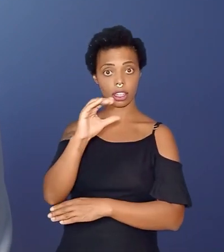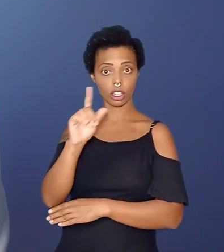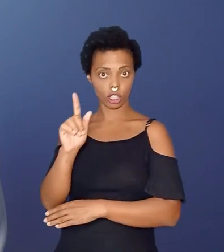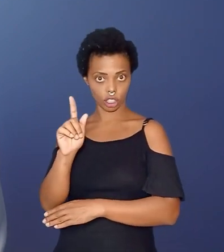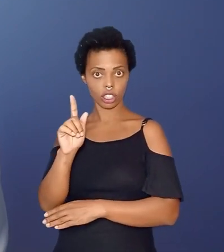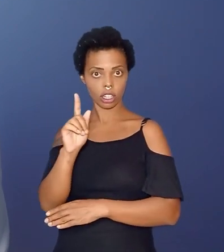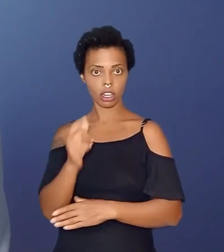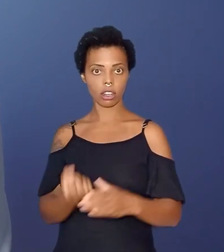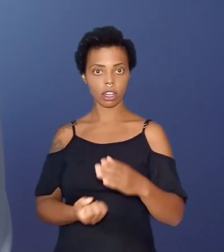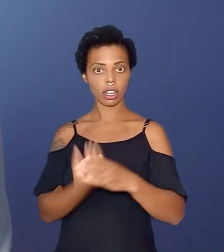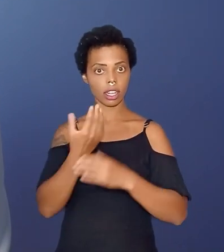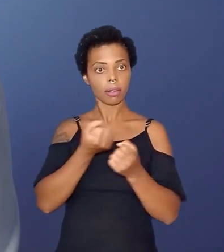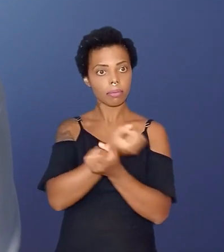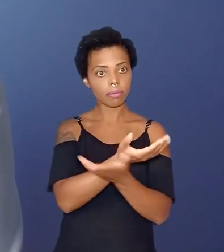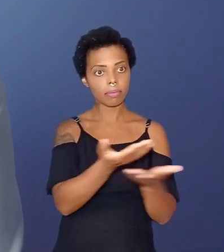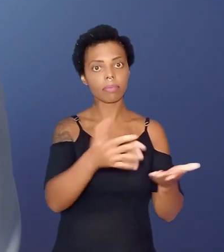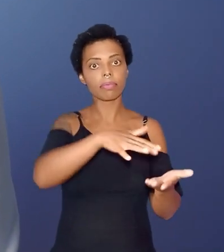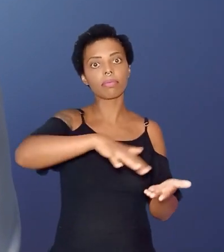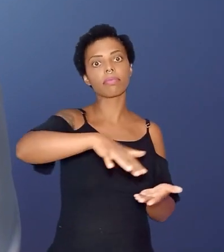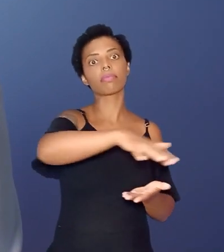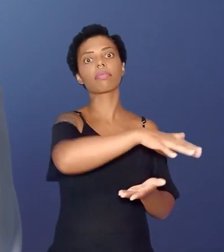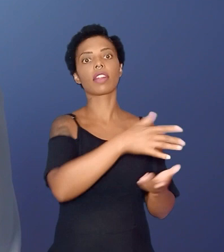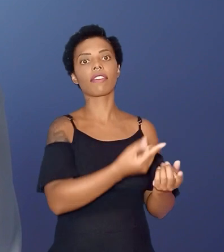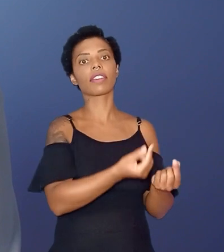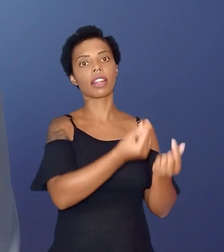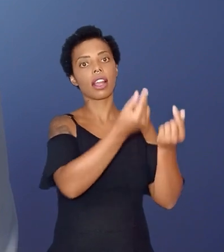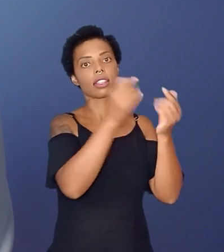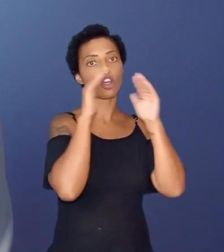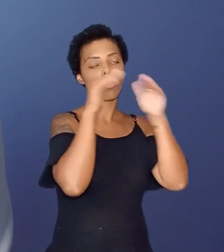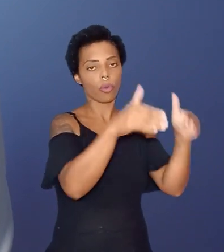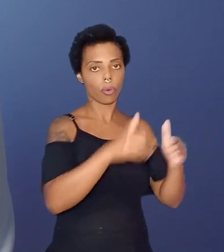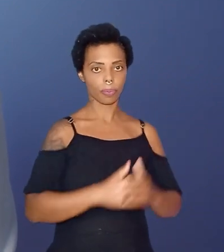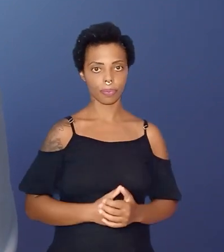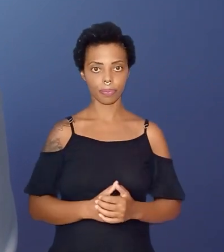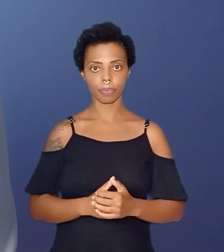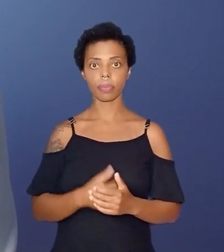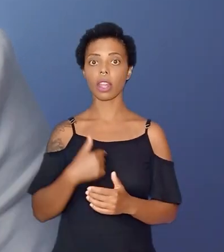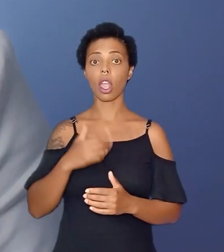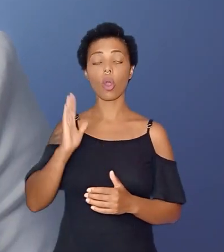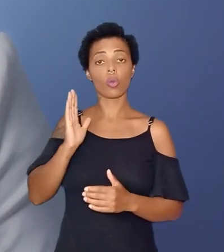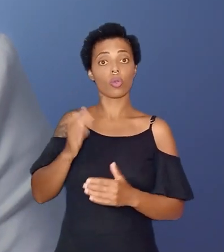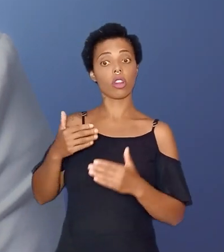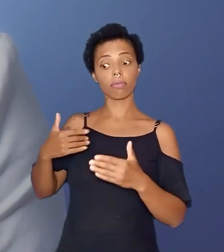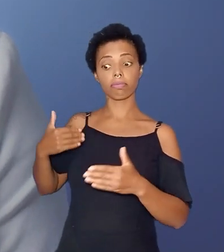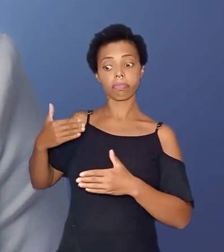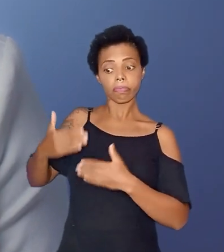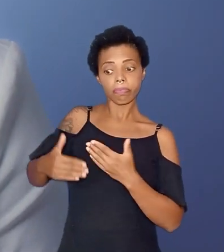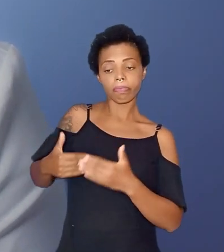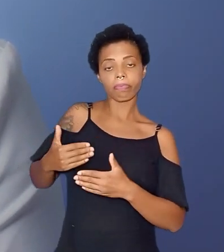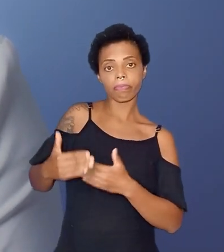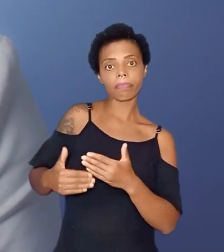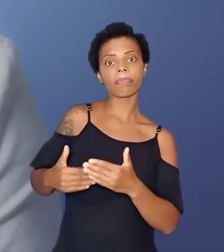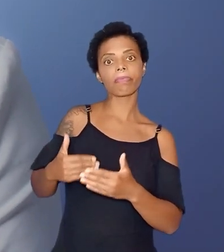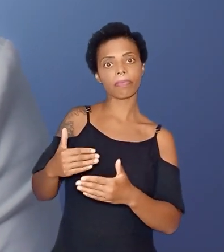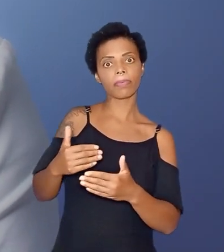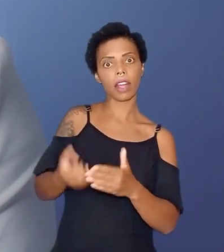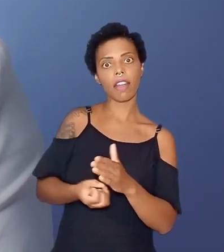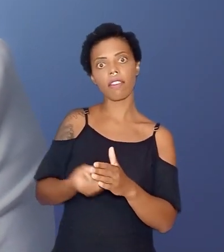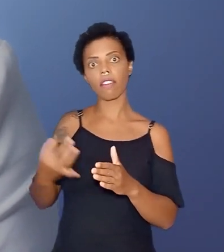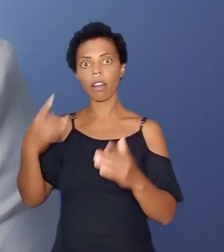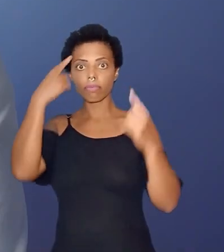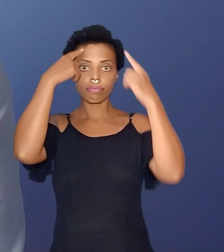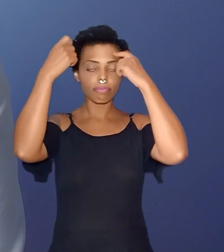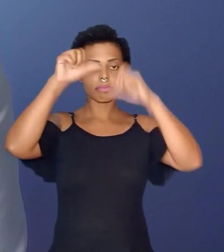ICG, desenvolve para o mercado financeiro, mais especificamente. Eu já estava no meio, né, de uma